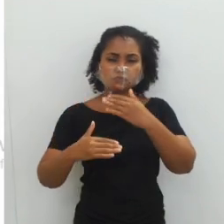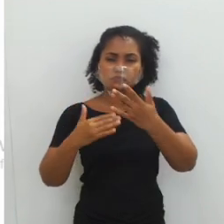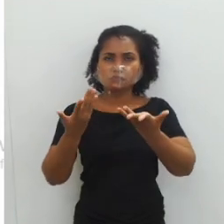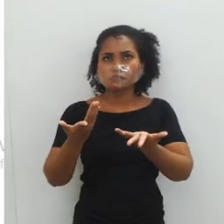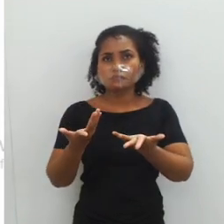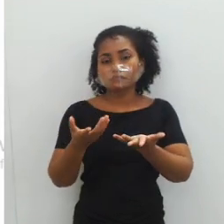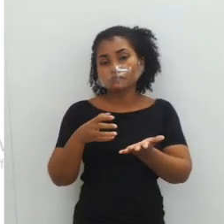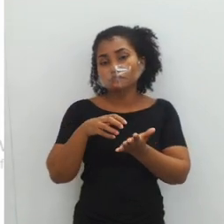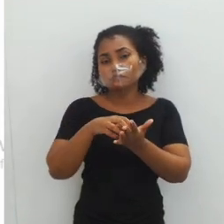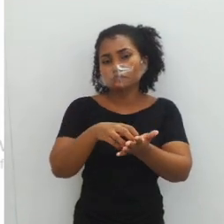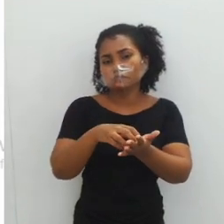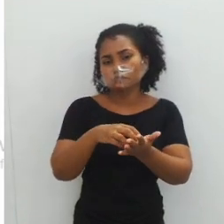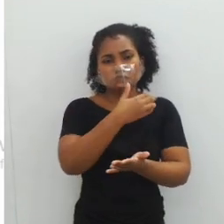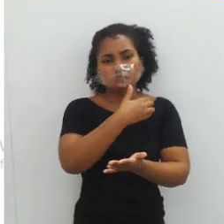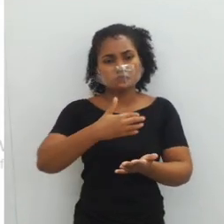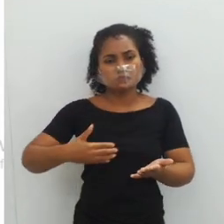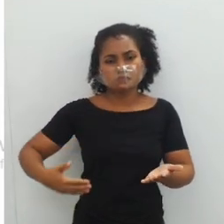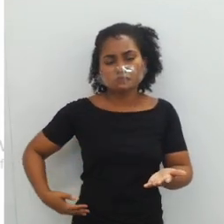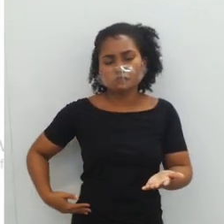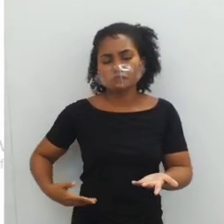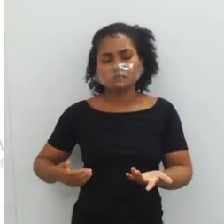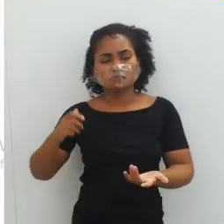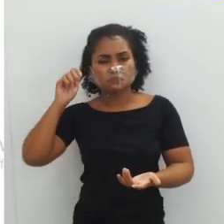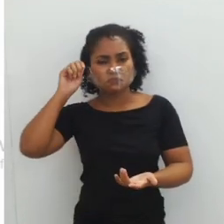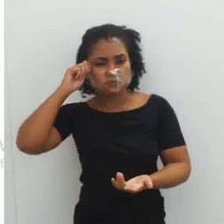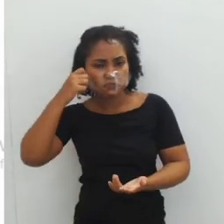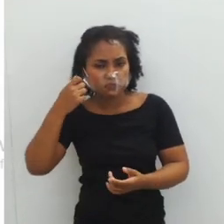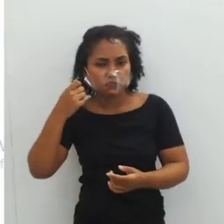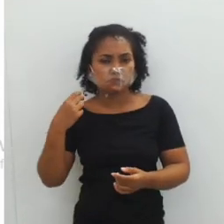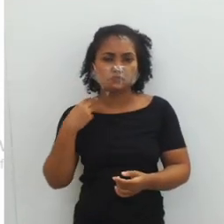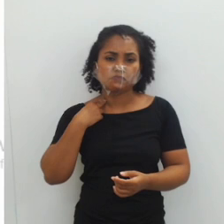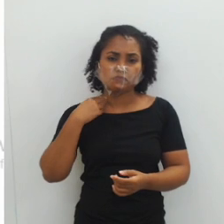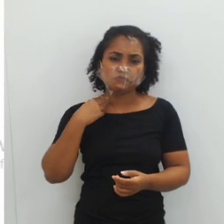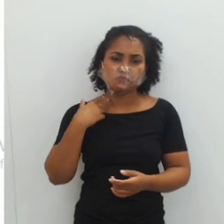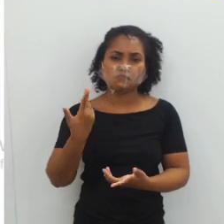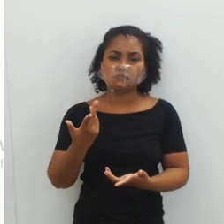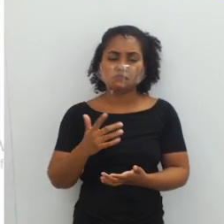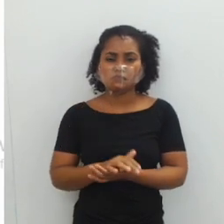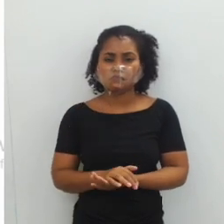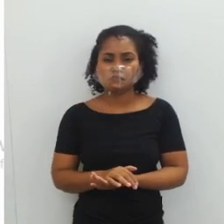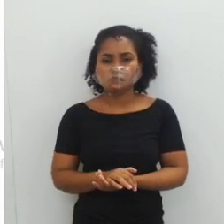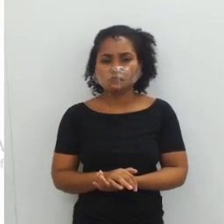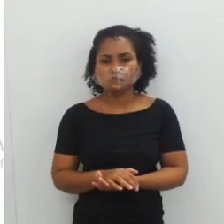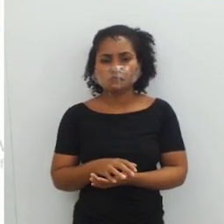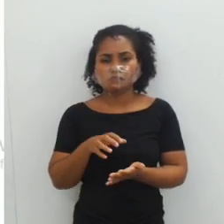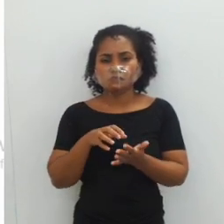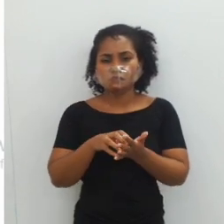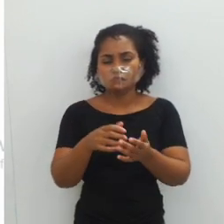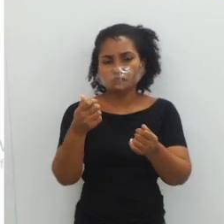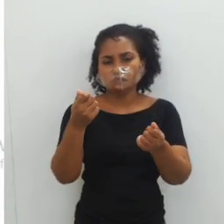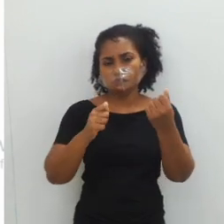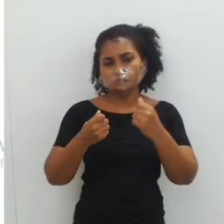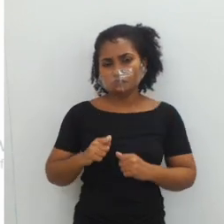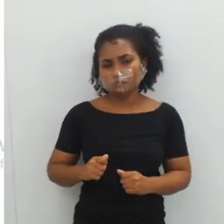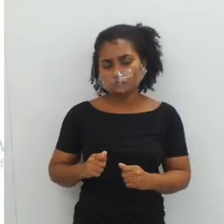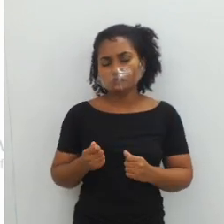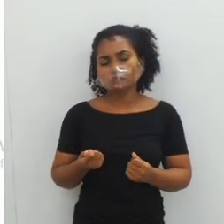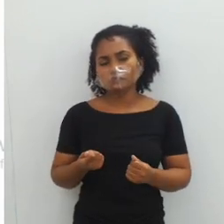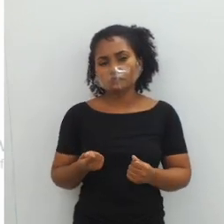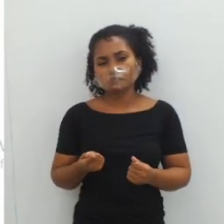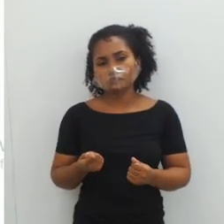cargos públicos. O negro, ele não pode ter cargos administrativos